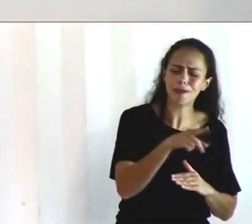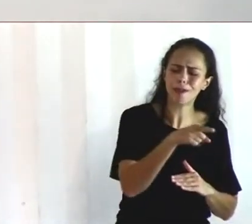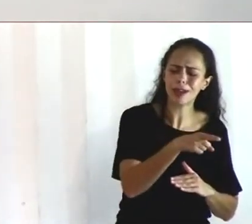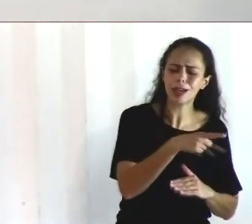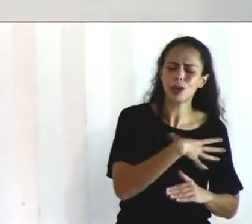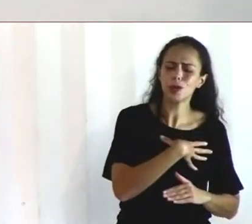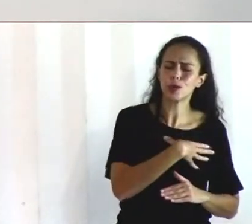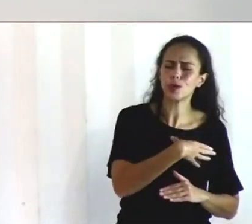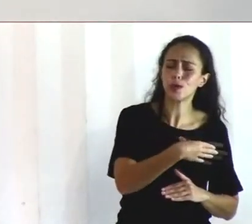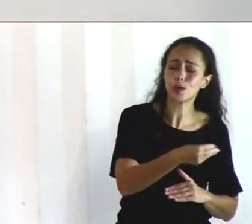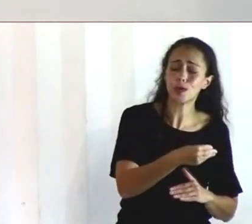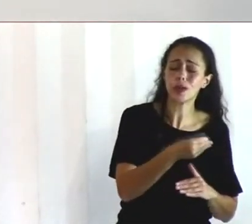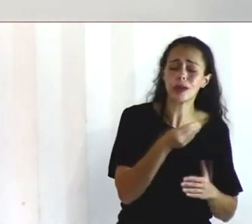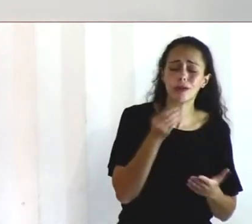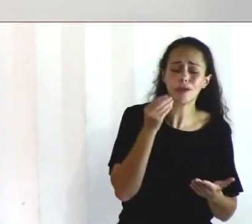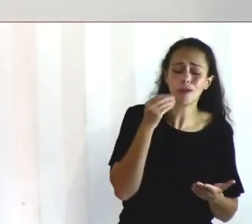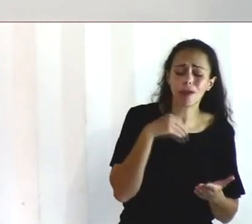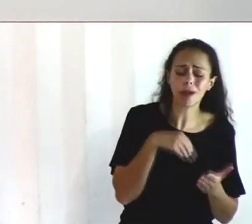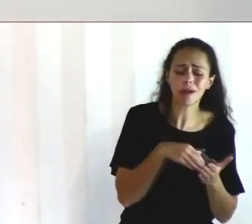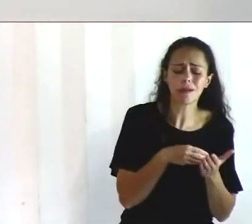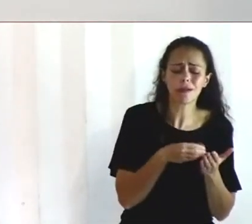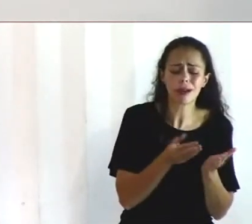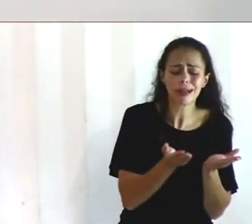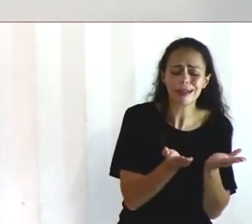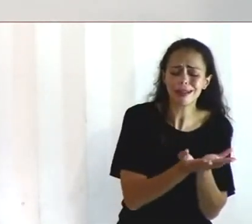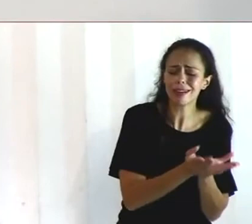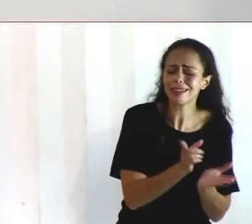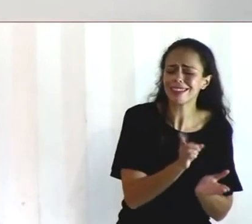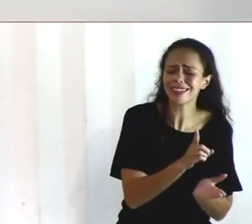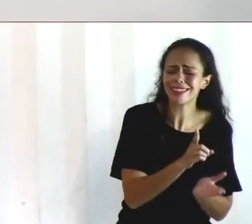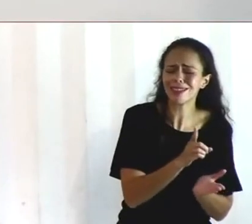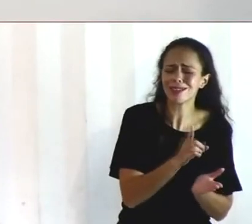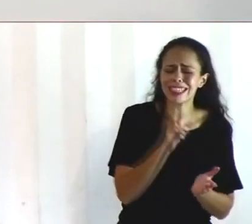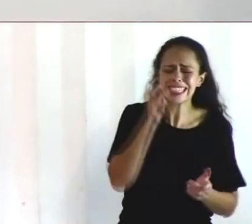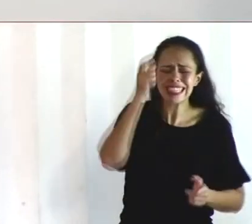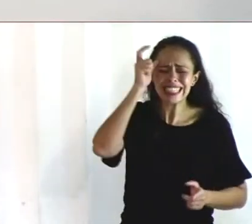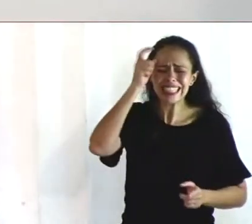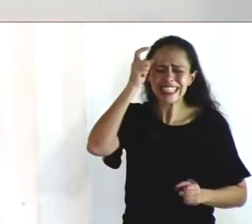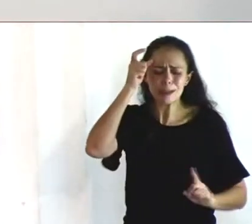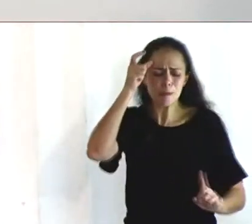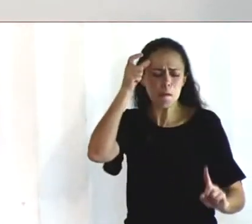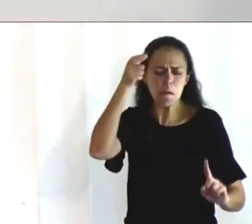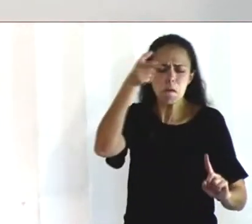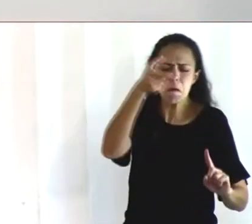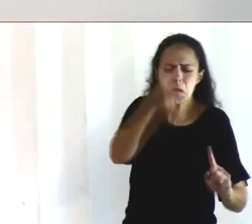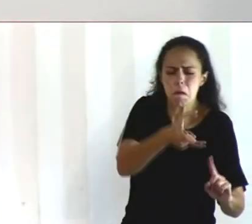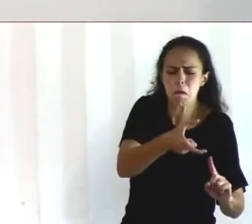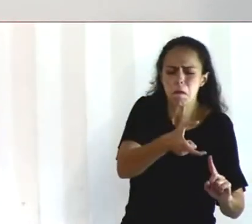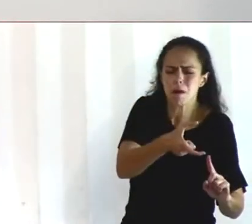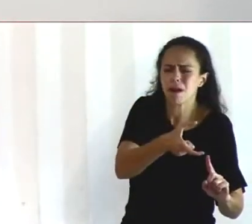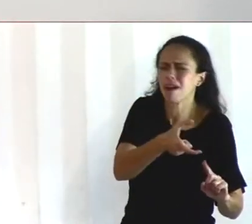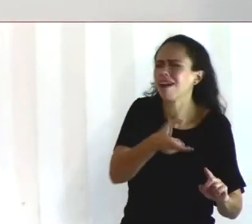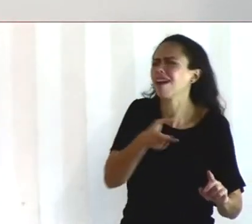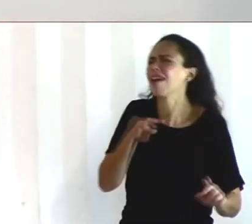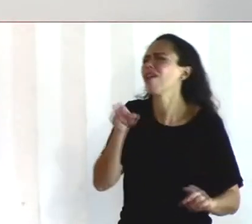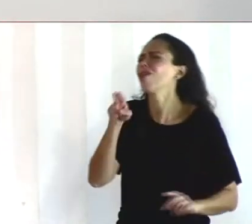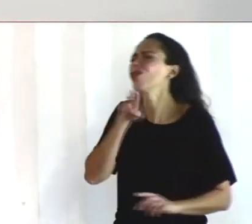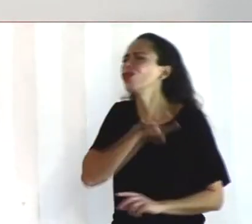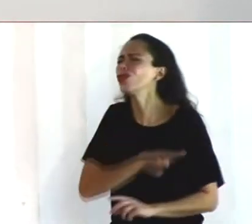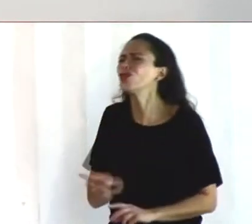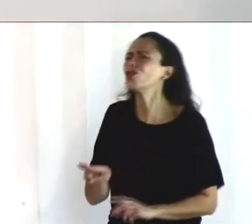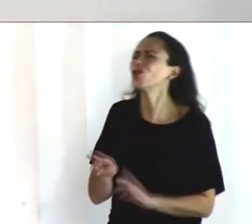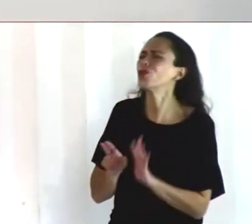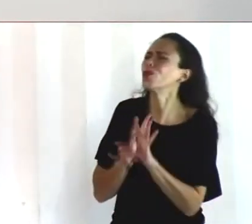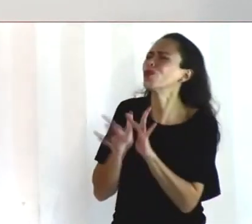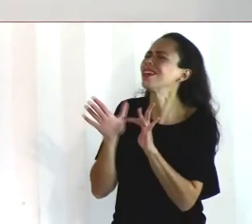com a adaga do inimigo aos seus pescoços, Senhor, em nome de Jesus,